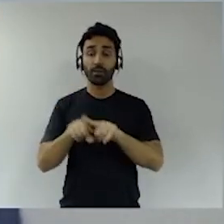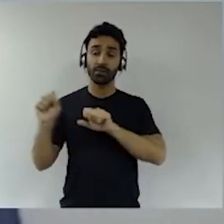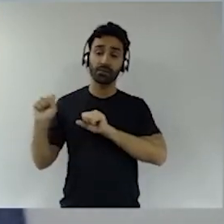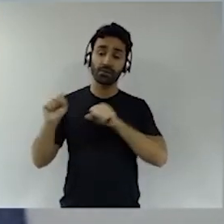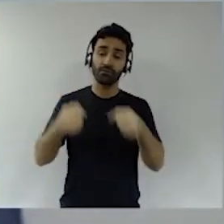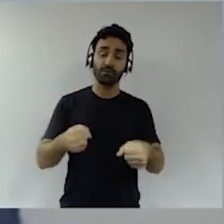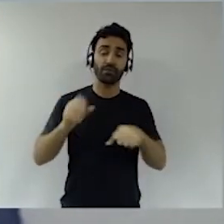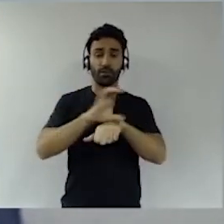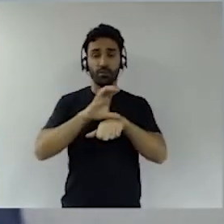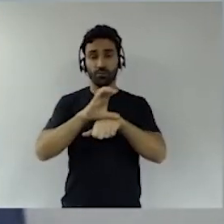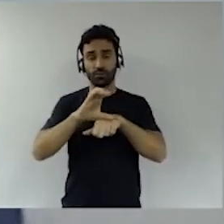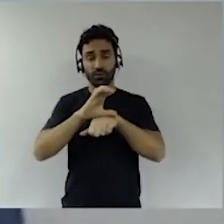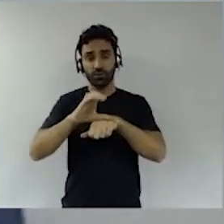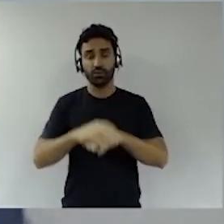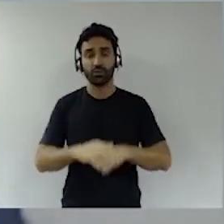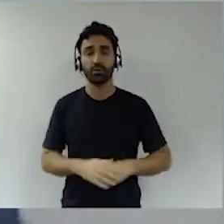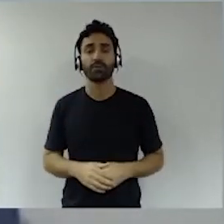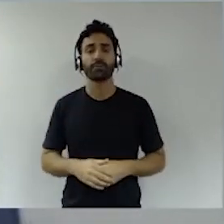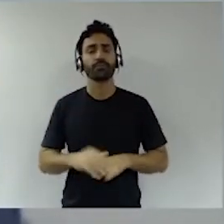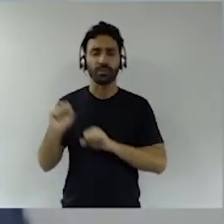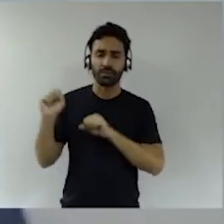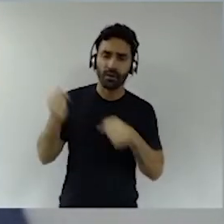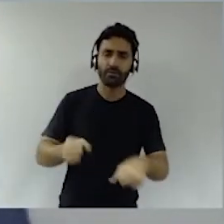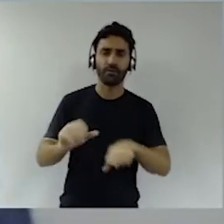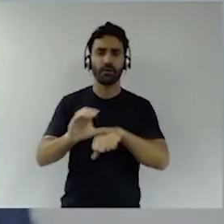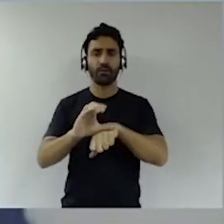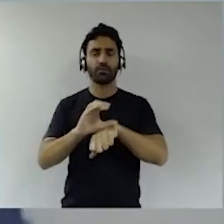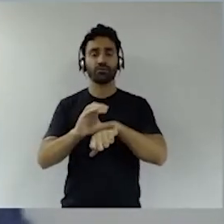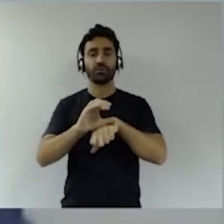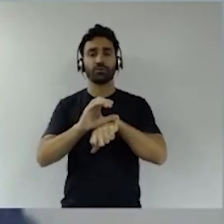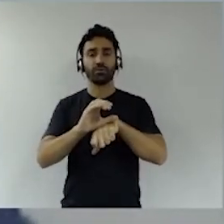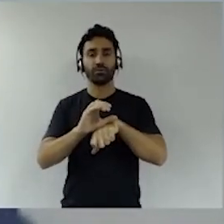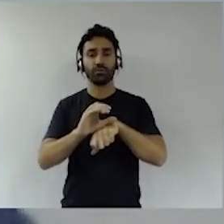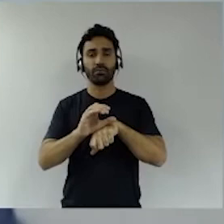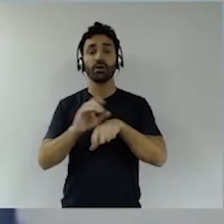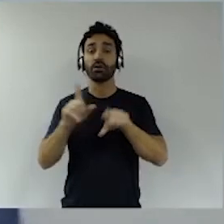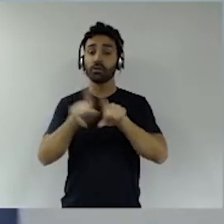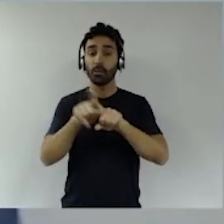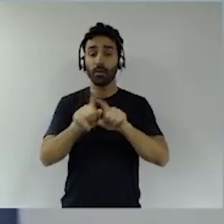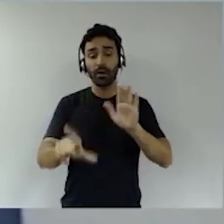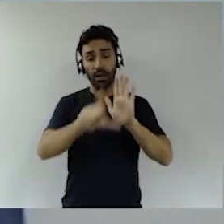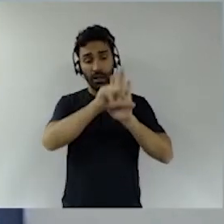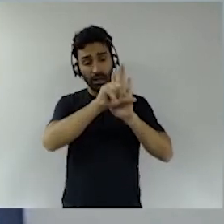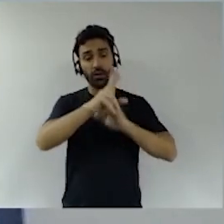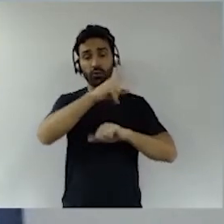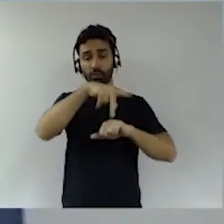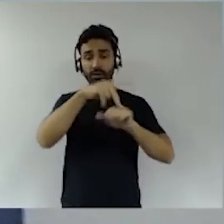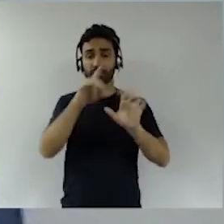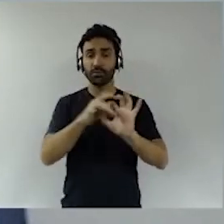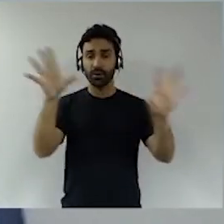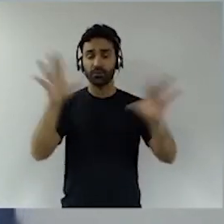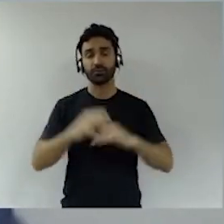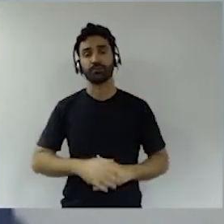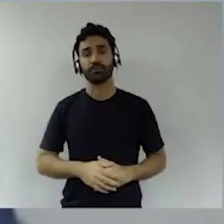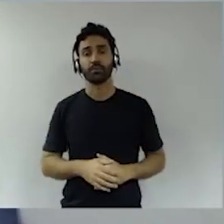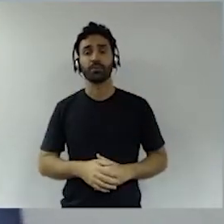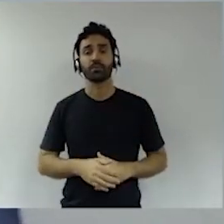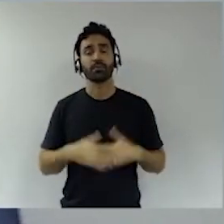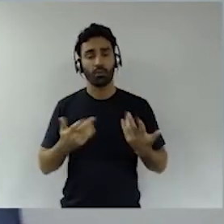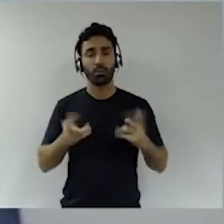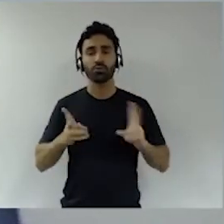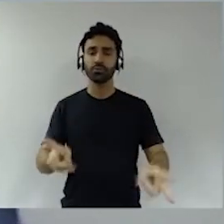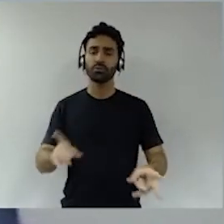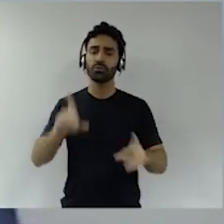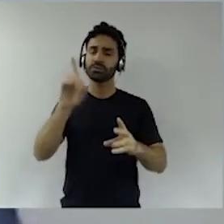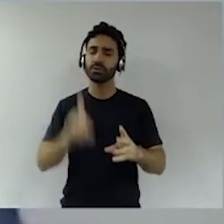a Constituição. Defender a Constituição. A ordem jurídica do Estado democrático. E aí segue os